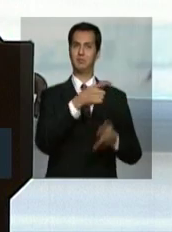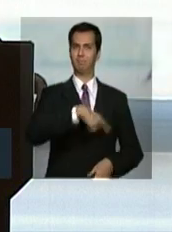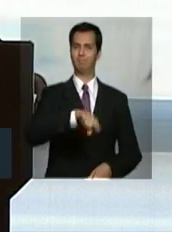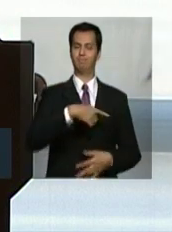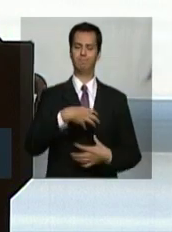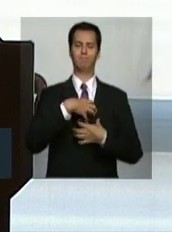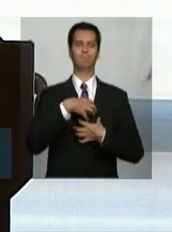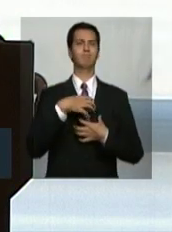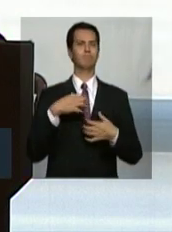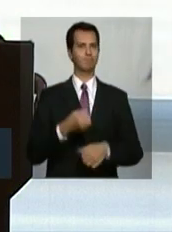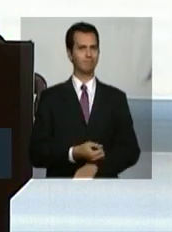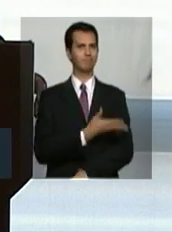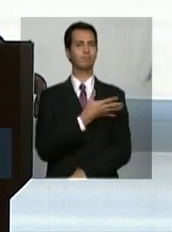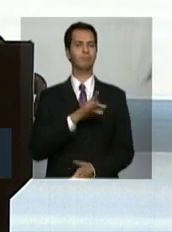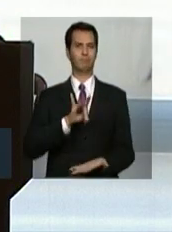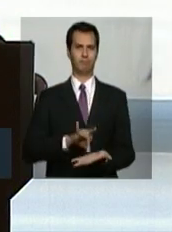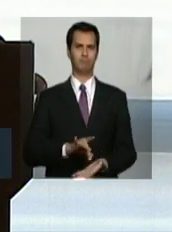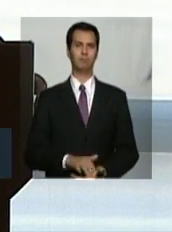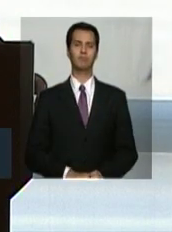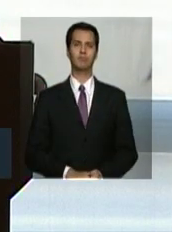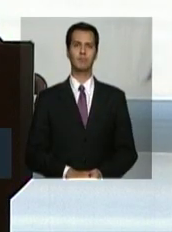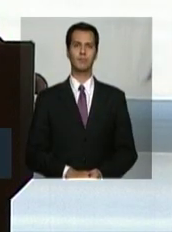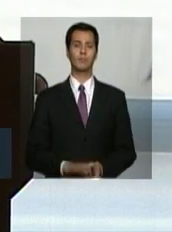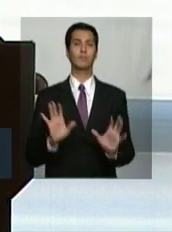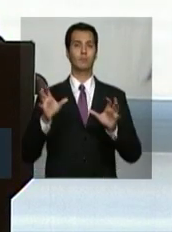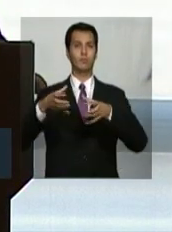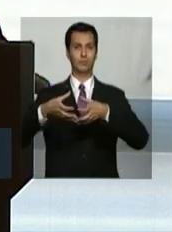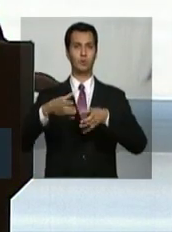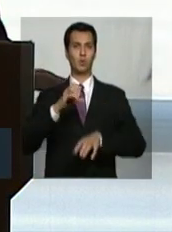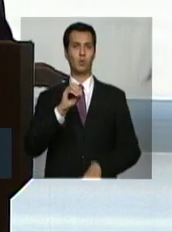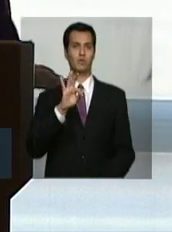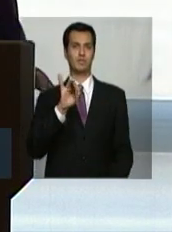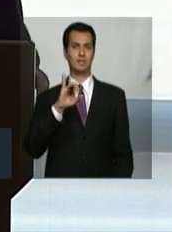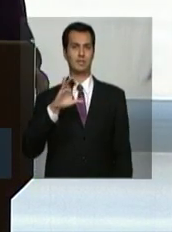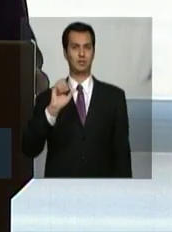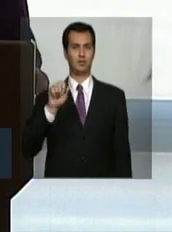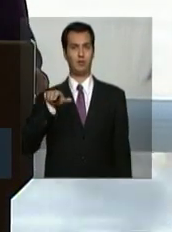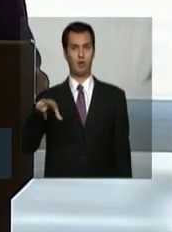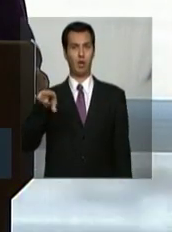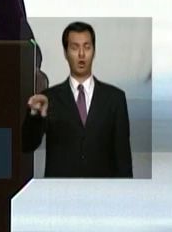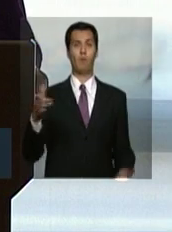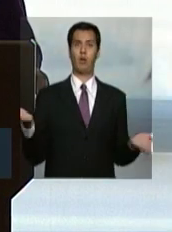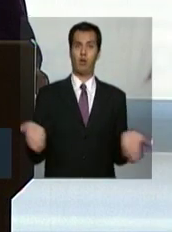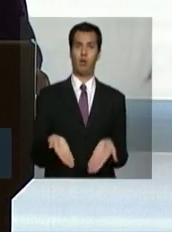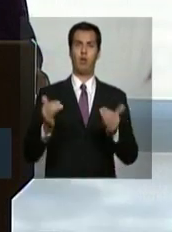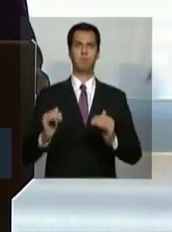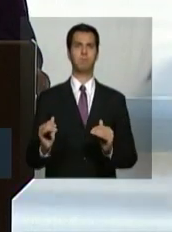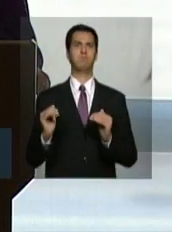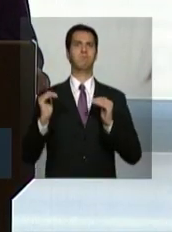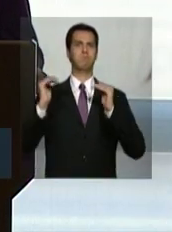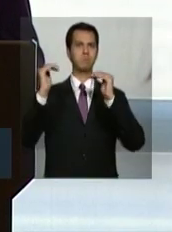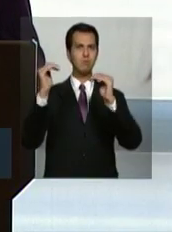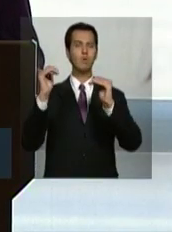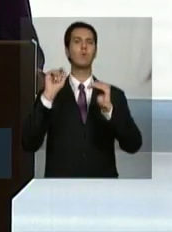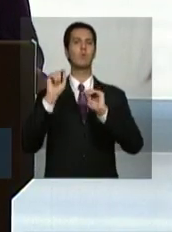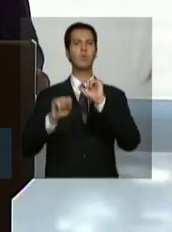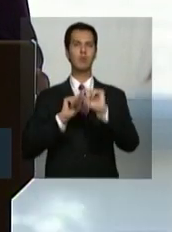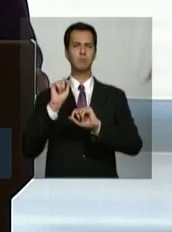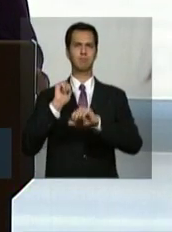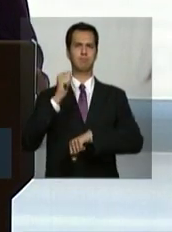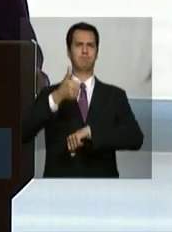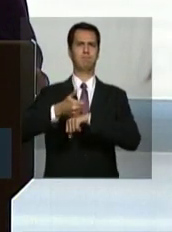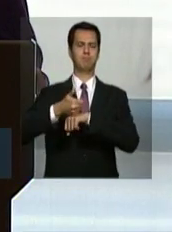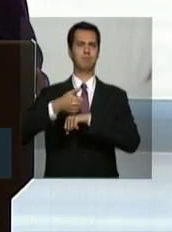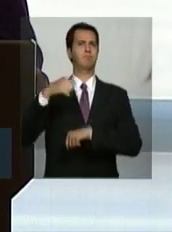Os senhores oficiais das Forças Armadas foram promovidos aos mais altos postos